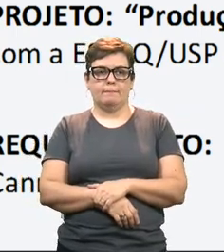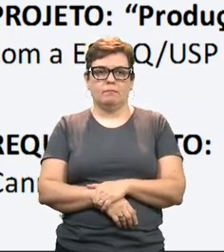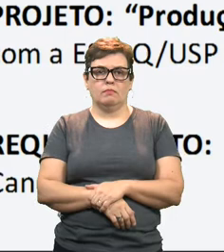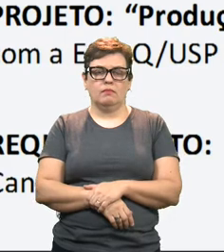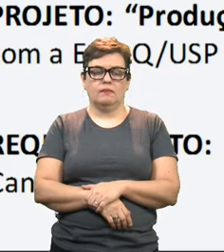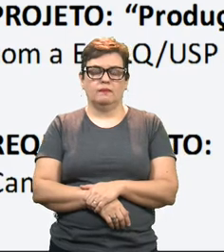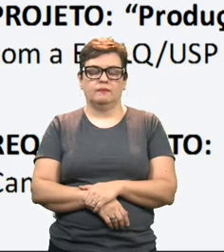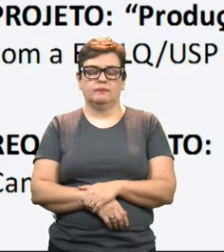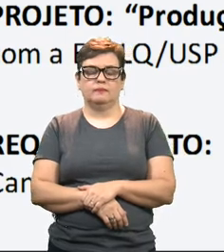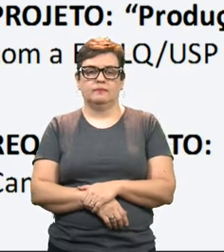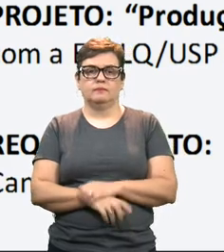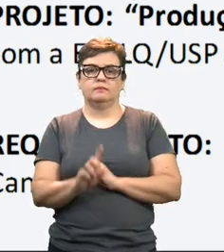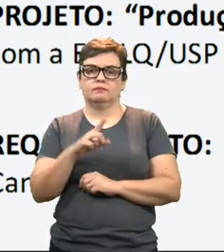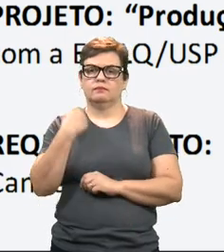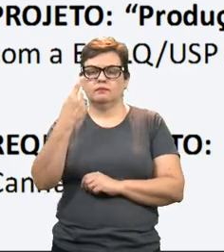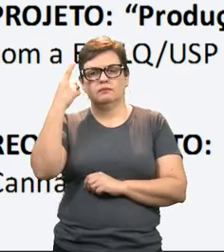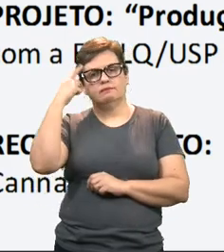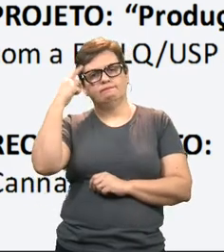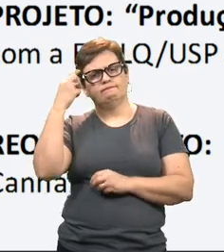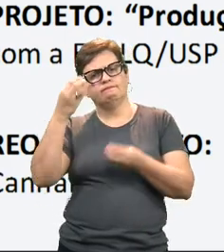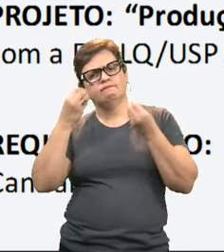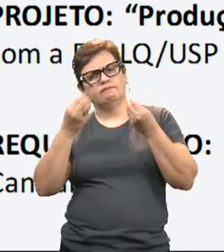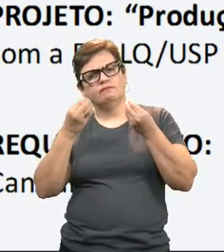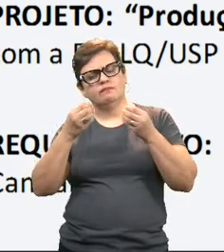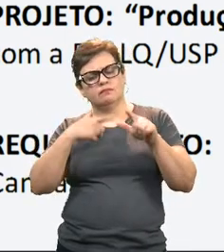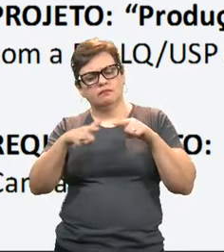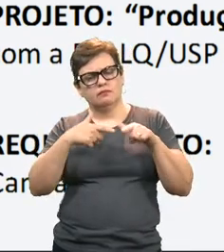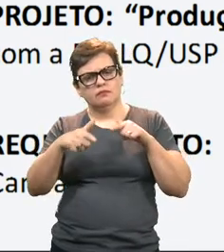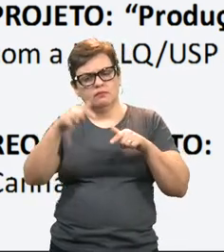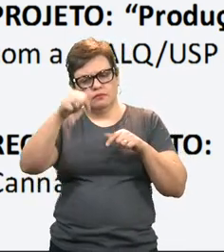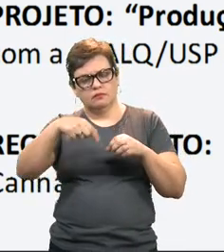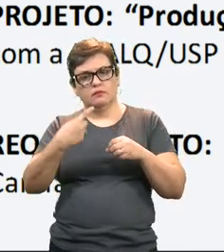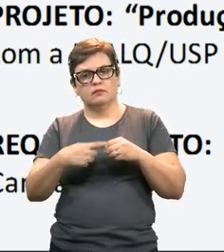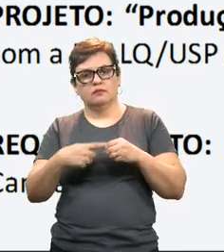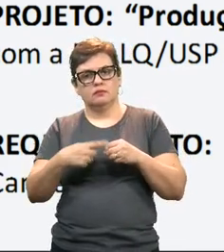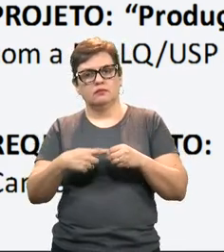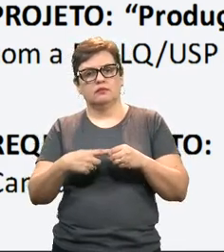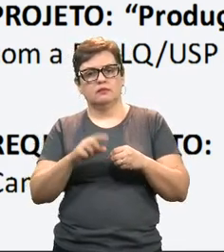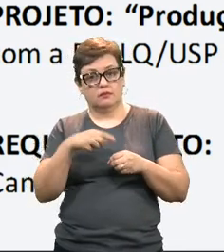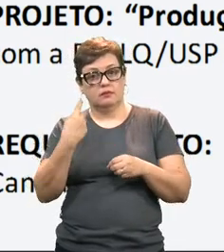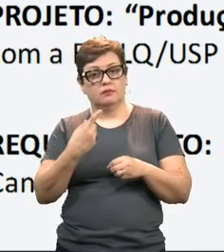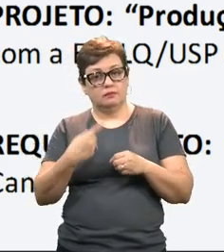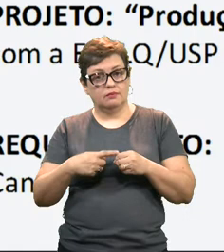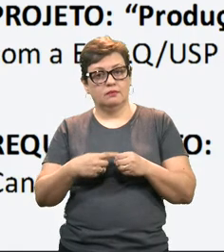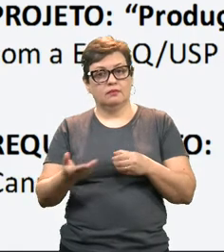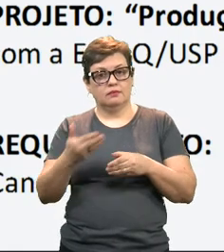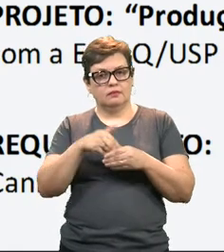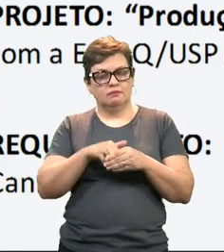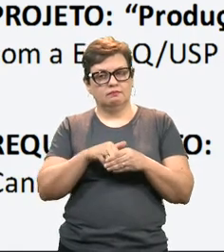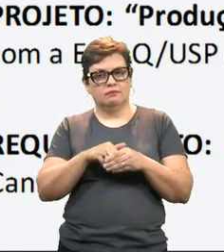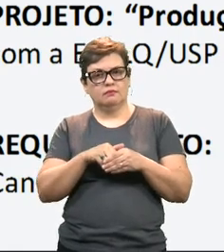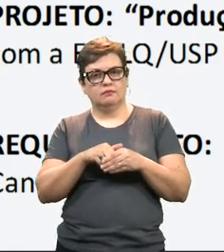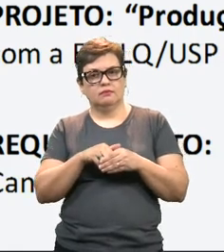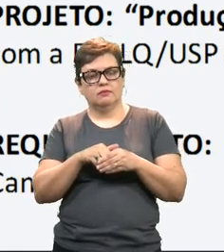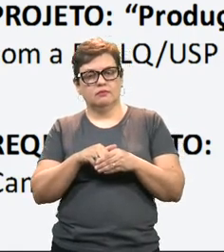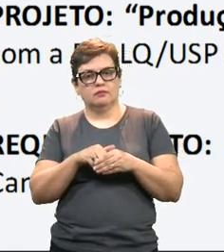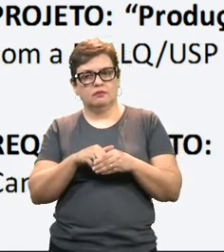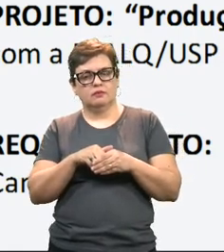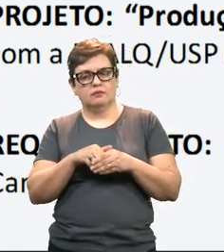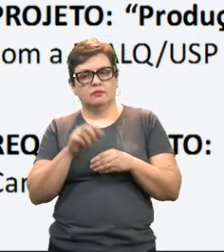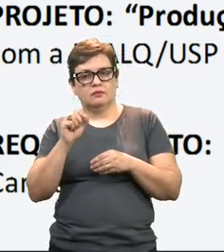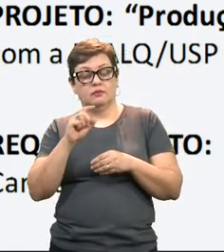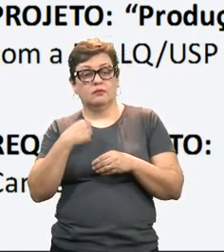Então, nós ficamos pensando, né, como trabalhar isso em Marília, na nossa cidade, dentro da perspectiva que nós